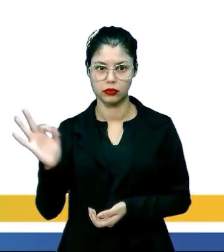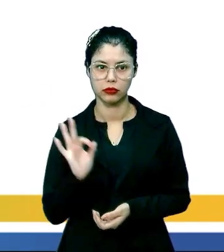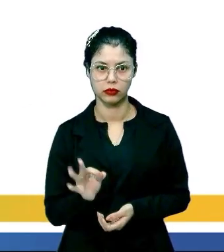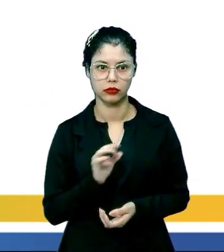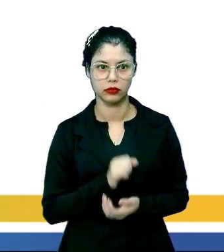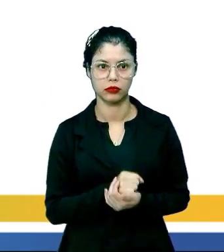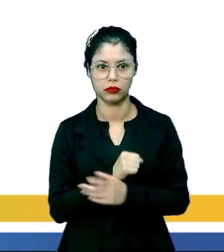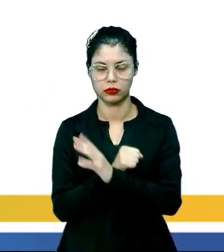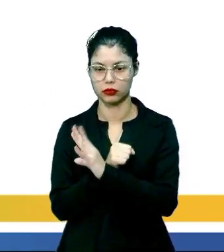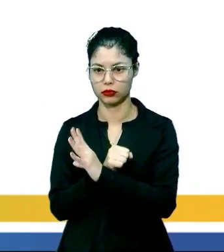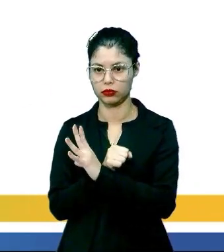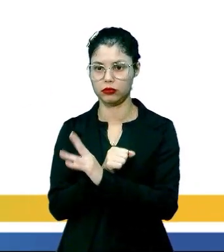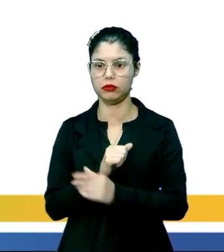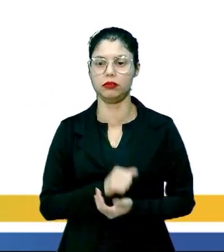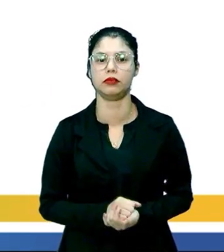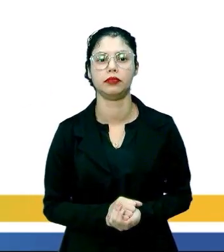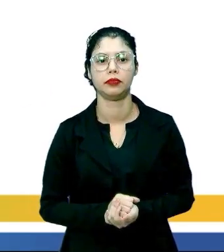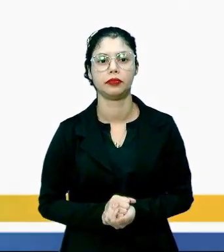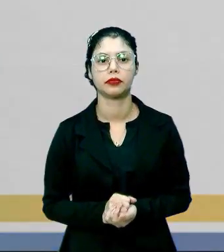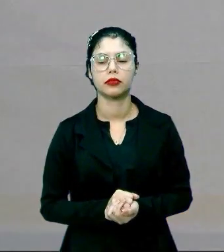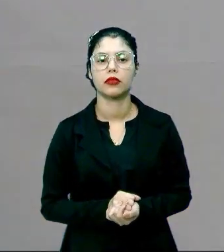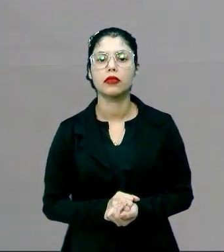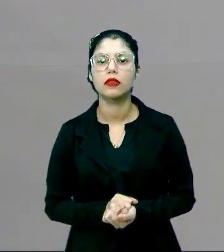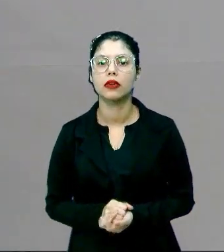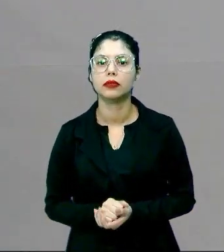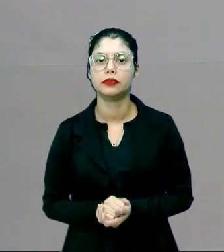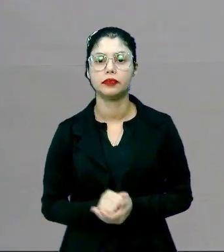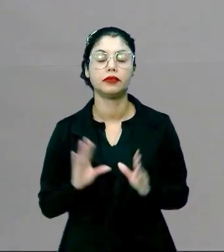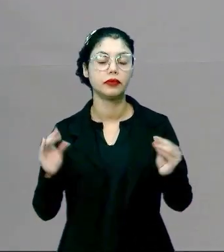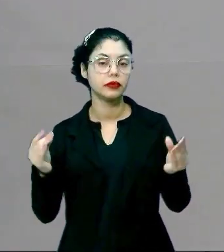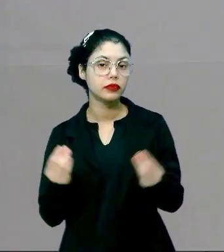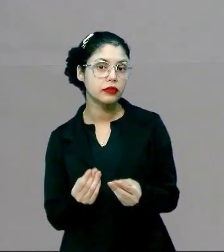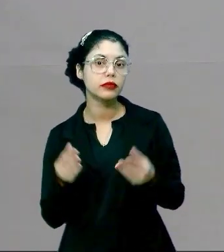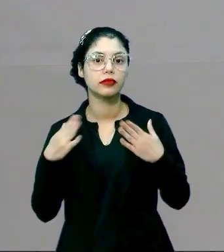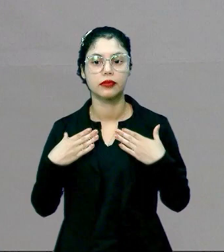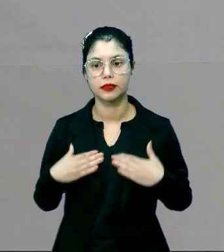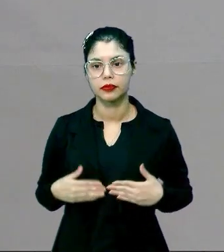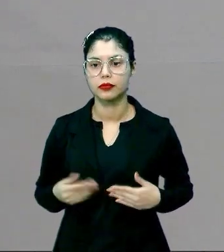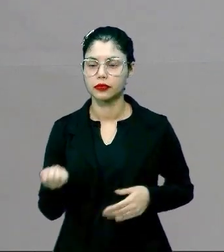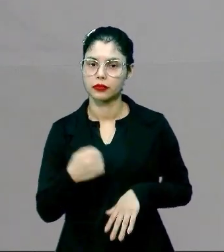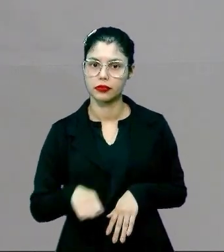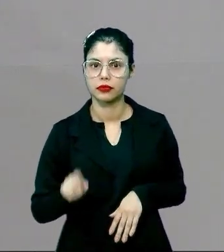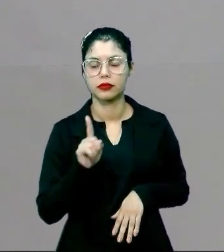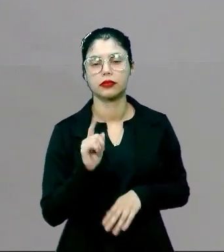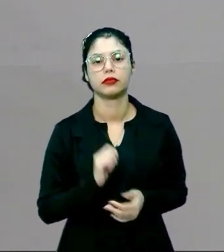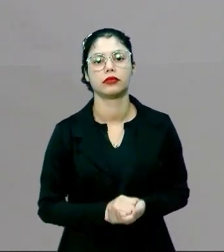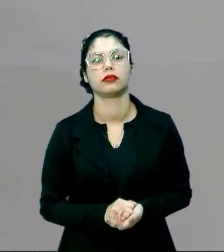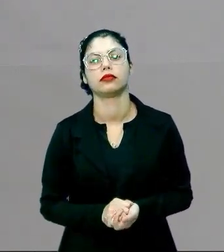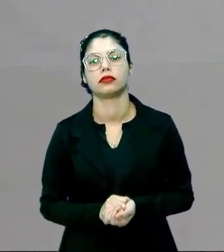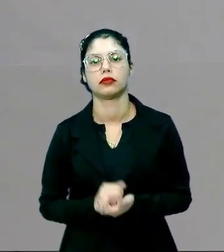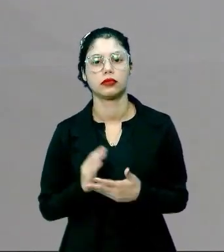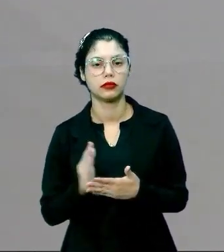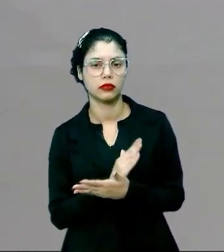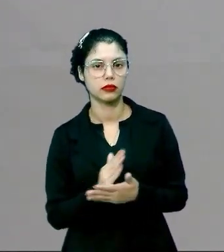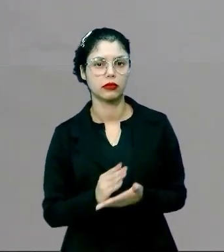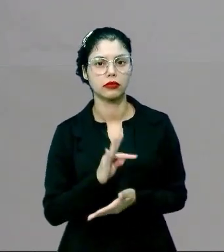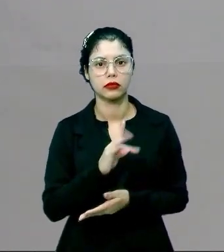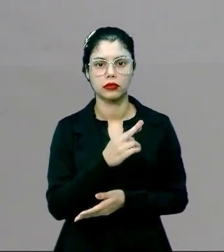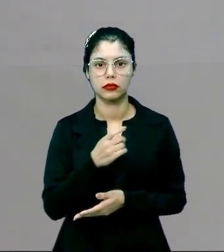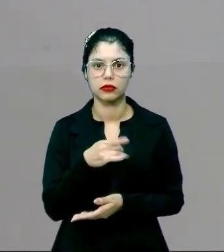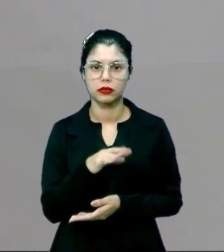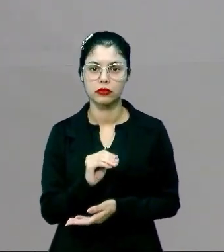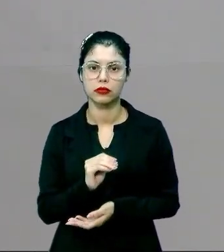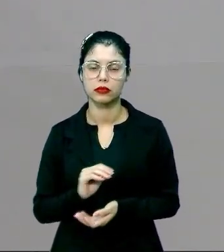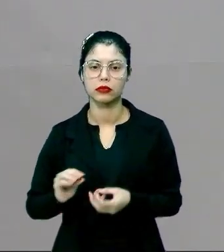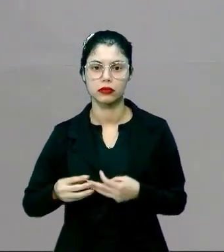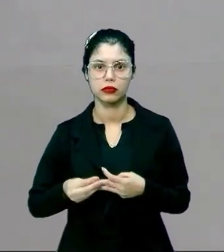de creatina, amônia, ácido úrico, substâncias que o nosso corpo não precisa, algumas são tóxicas para as